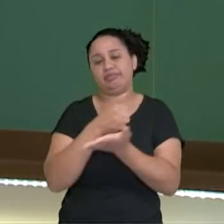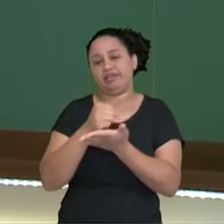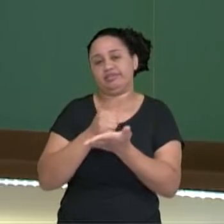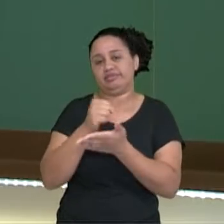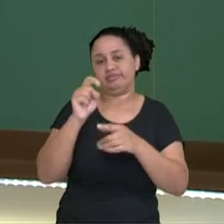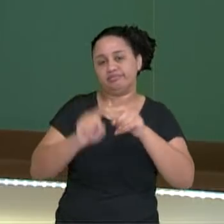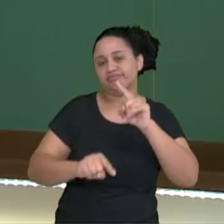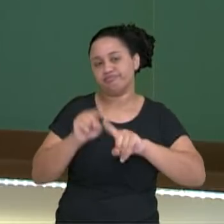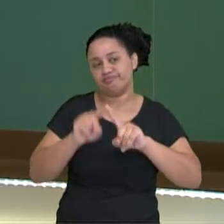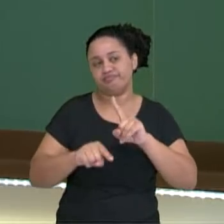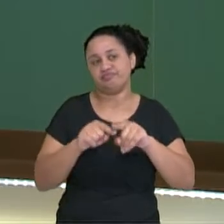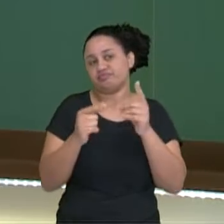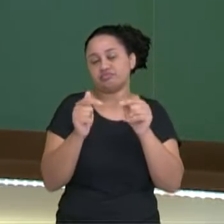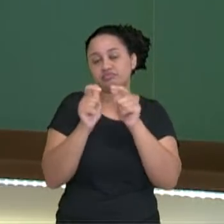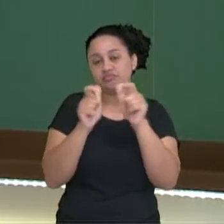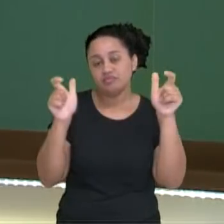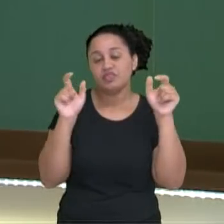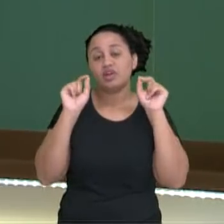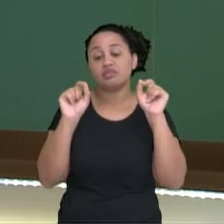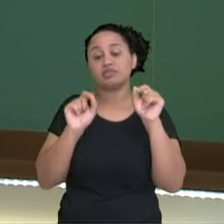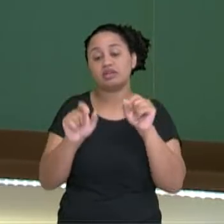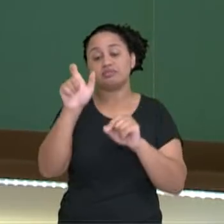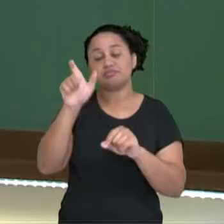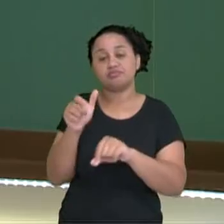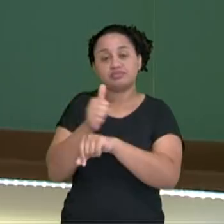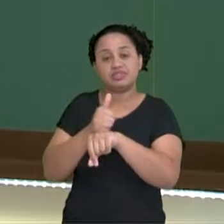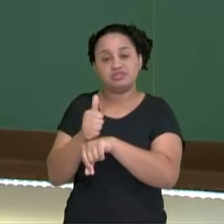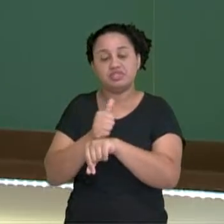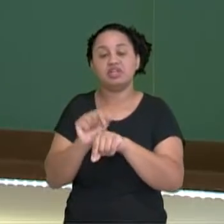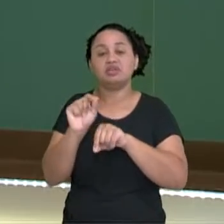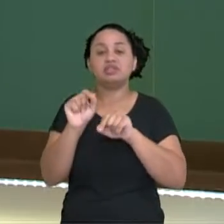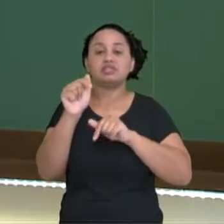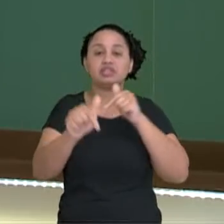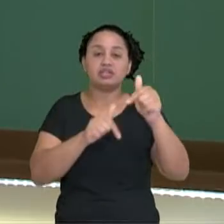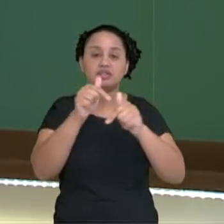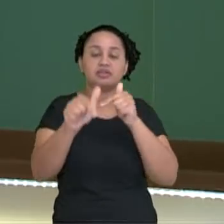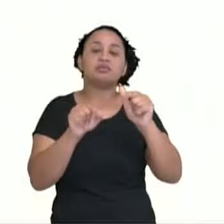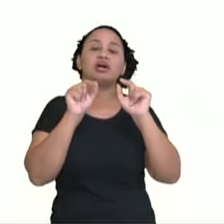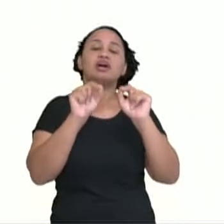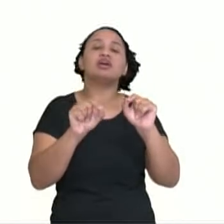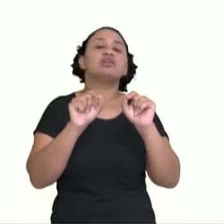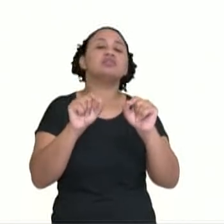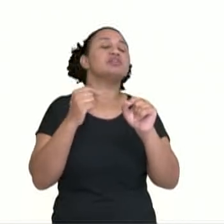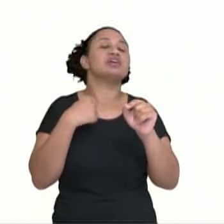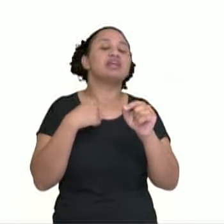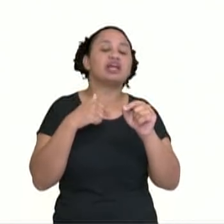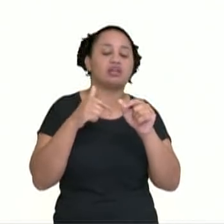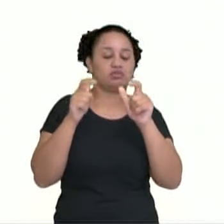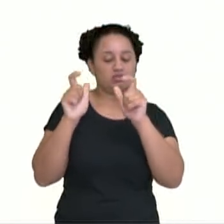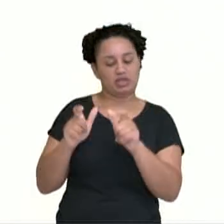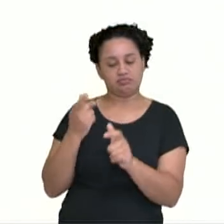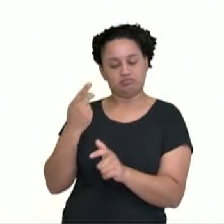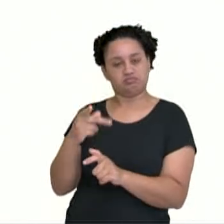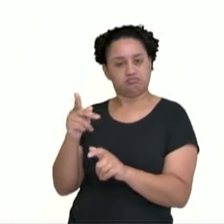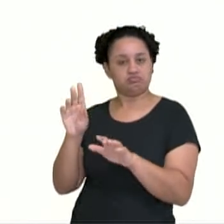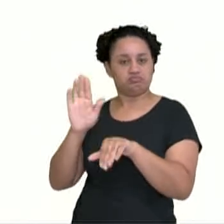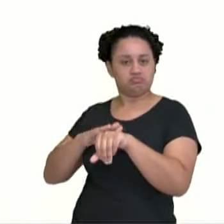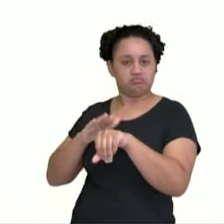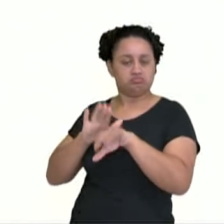matérias-primas, Geralmente, o artesão, ele trabalha em sua própria oficina,